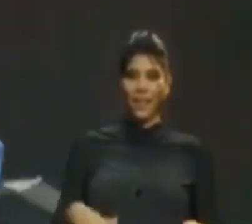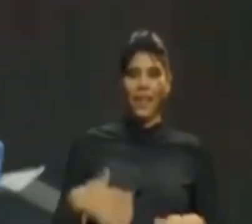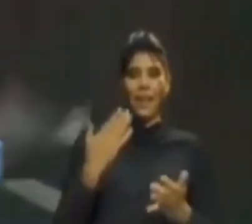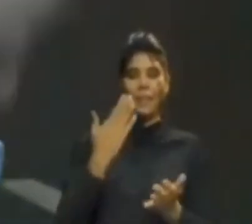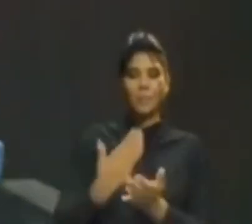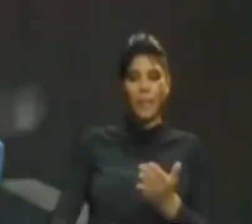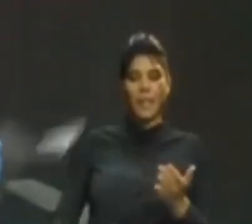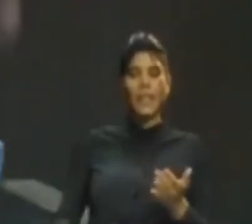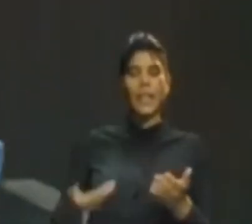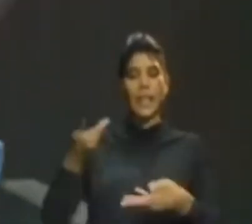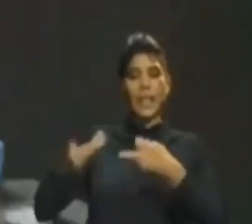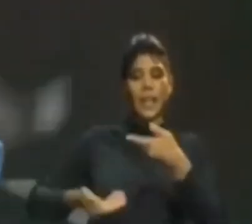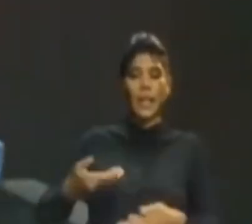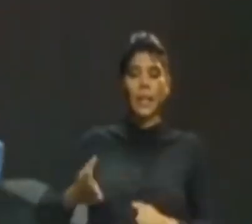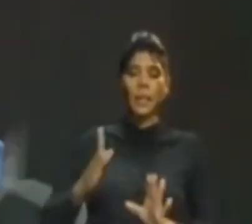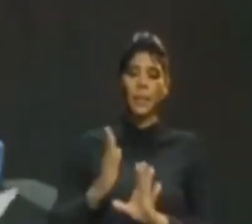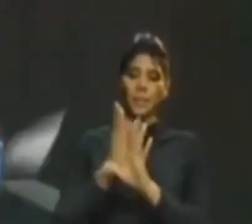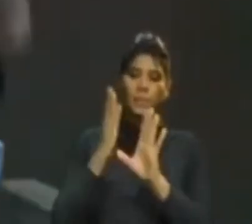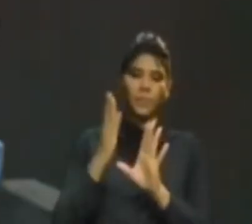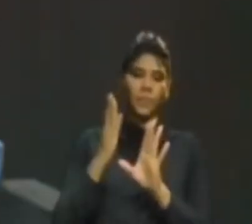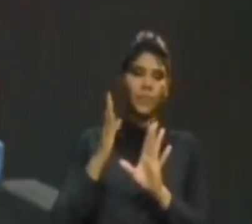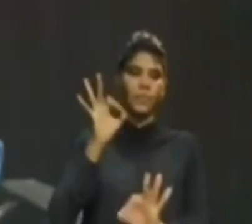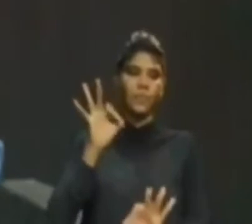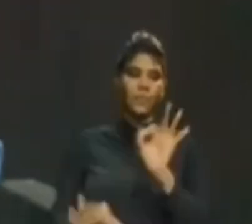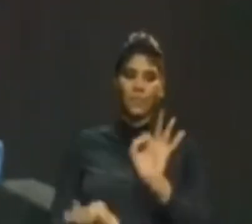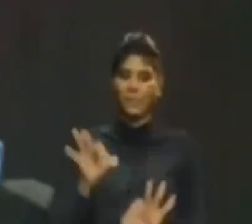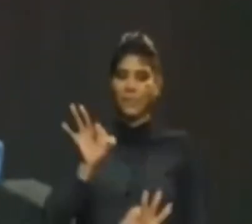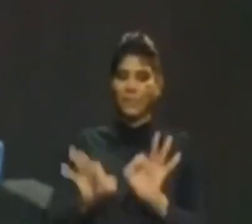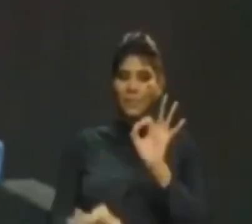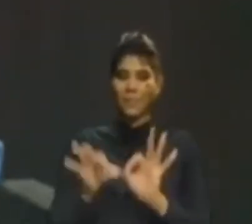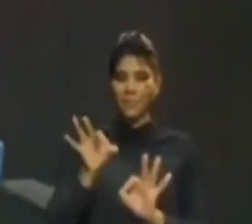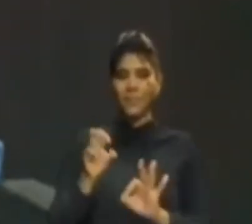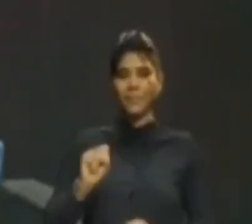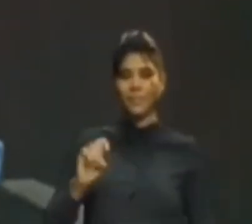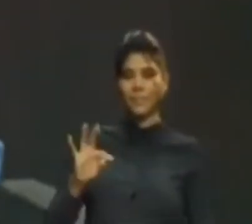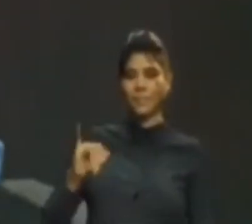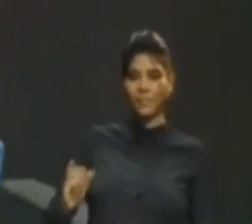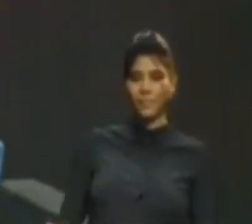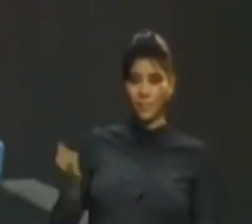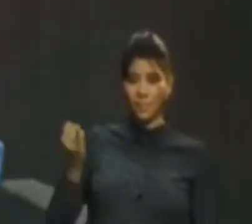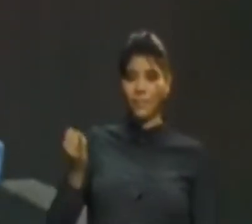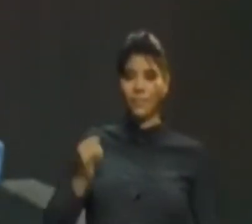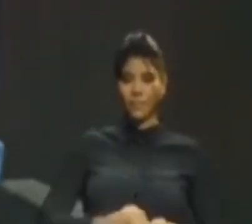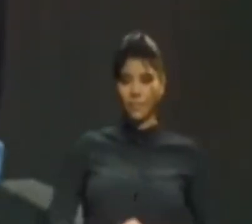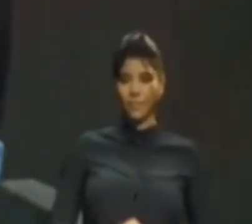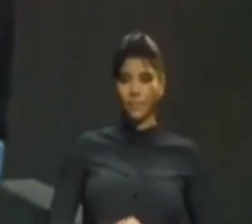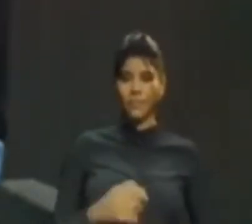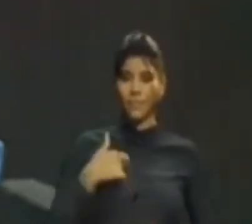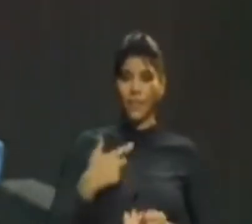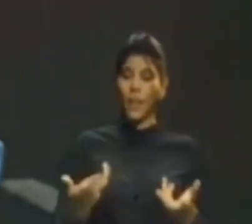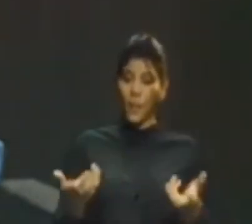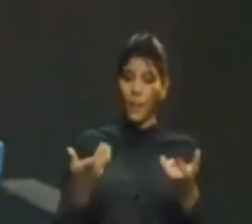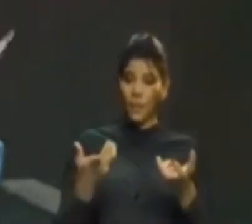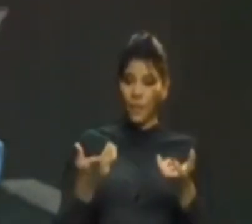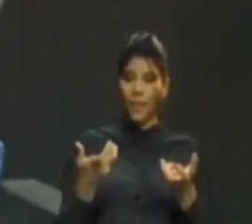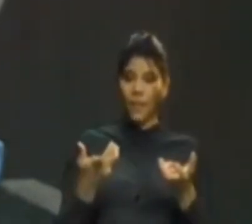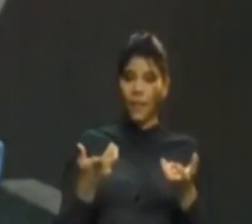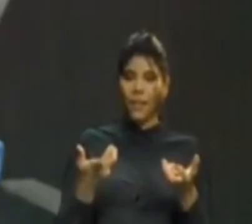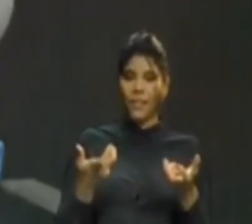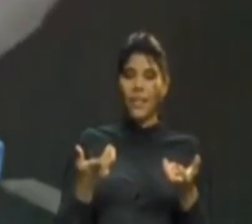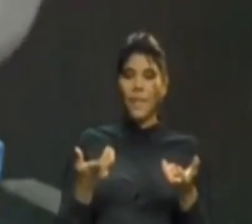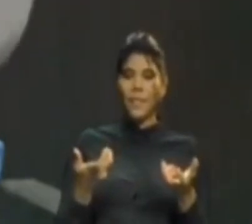procedimentos por causa desse julgamento do STJ eu quero portanto aqui me